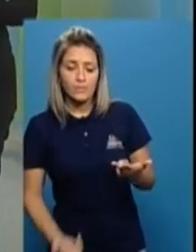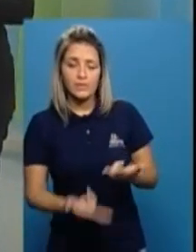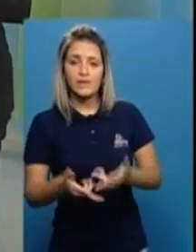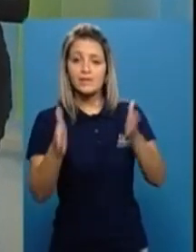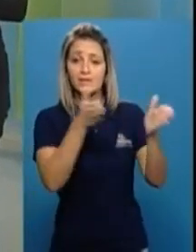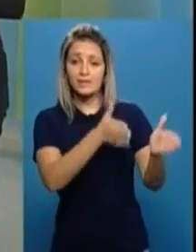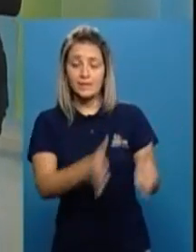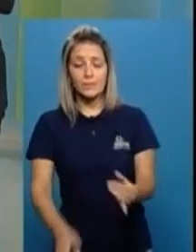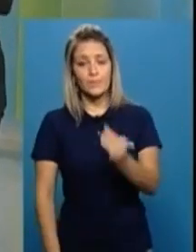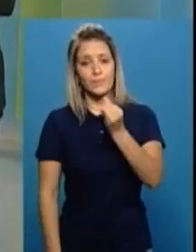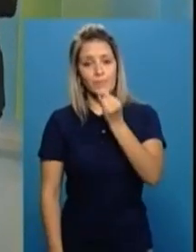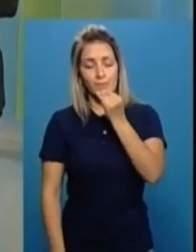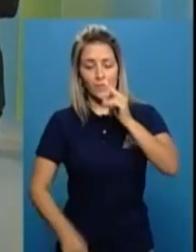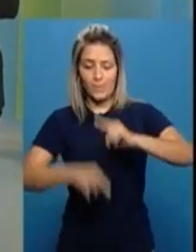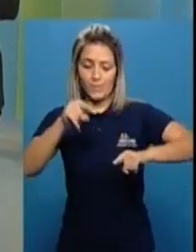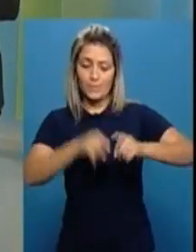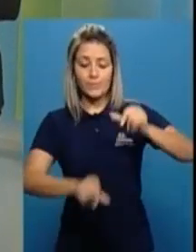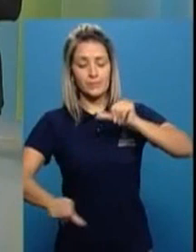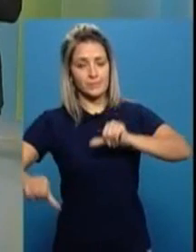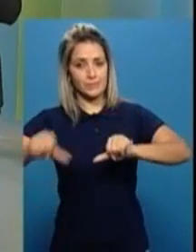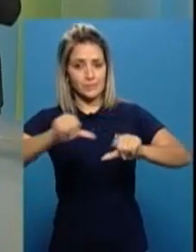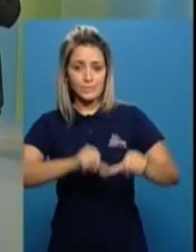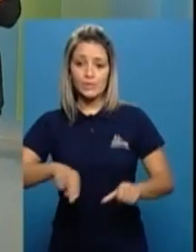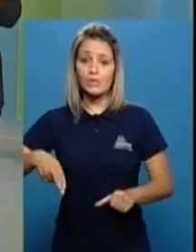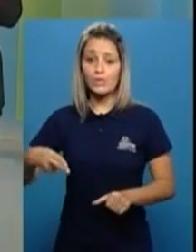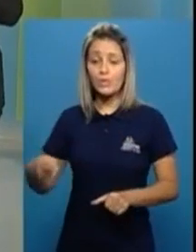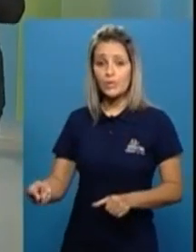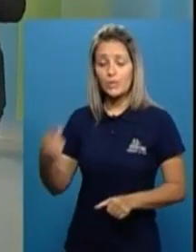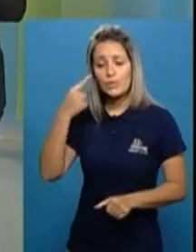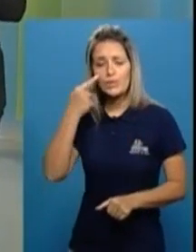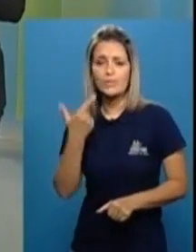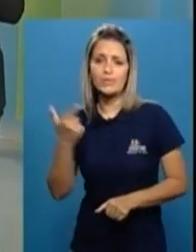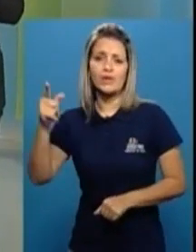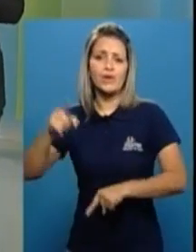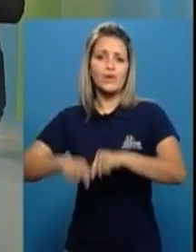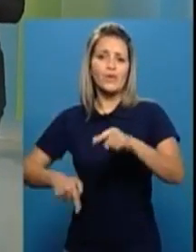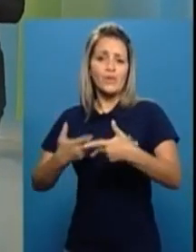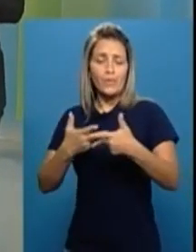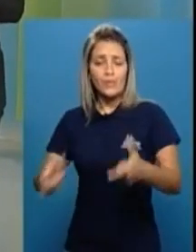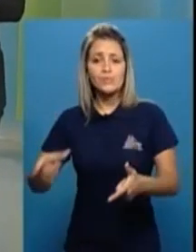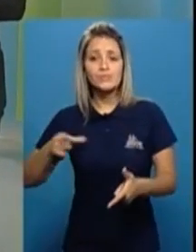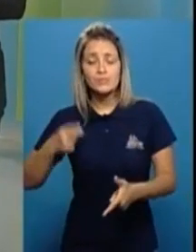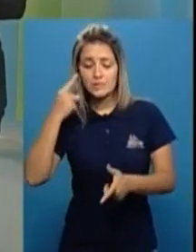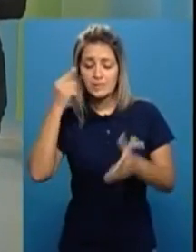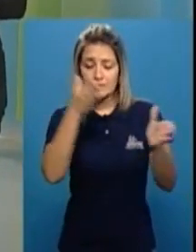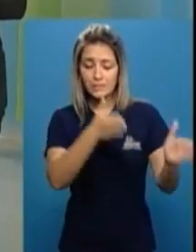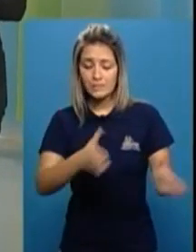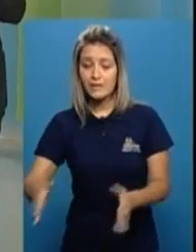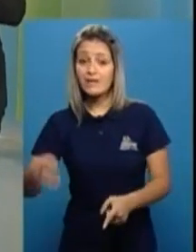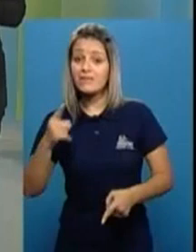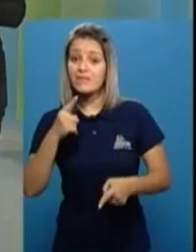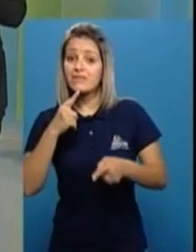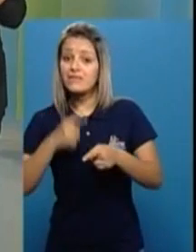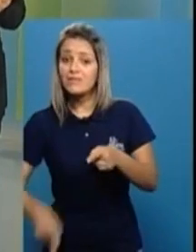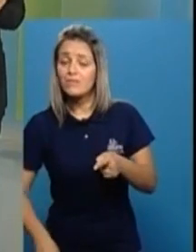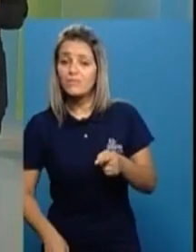produção que envolve produtos químicos, oleaginosos e outros que tenham processos que não podem ou